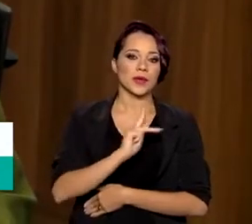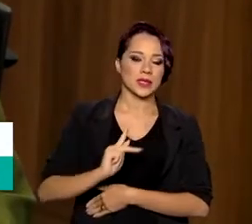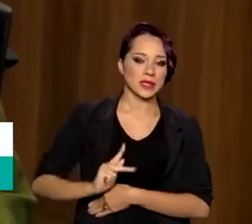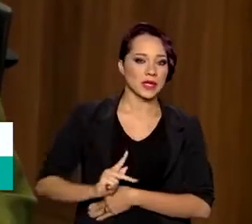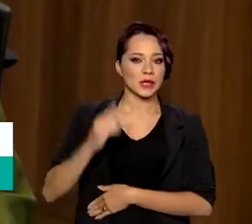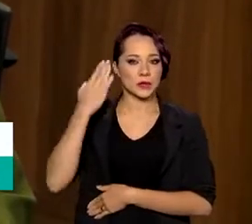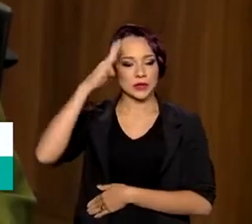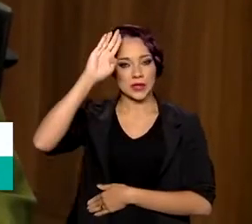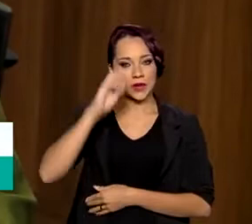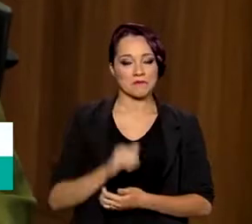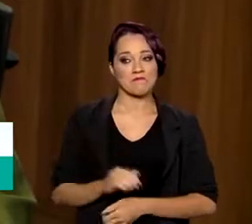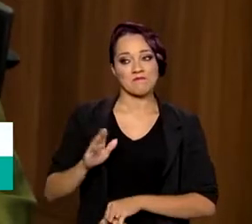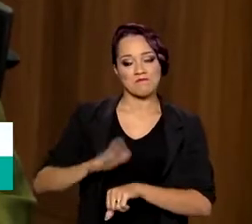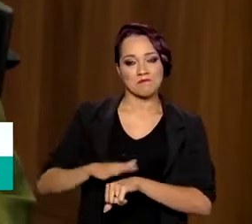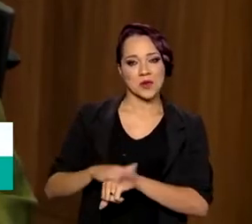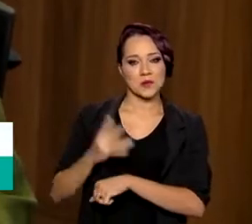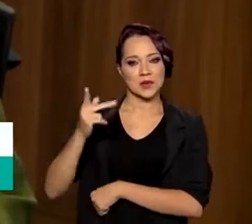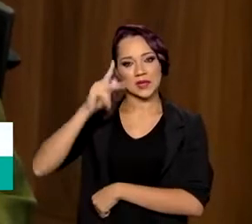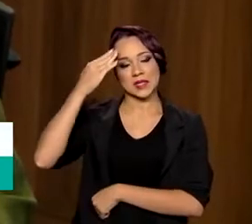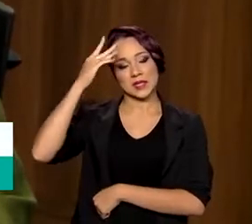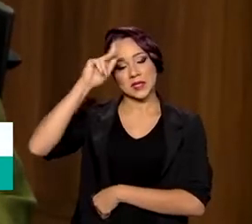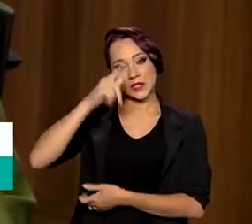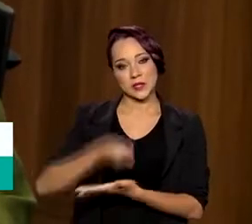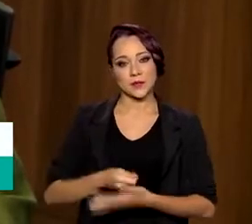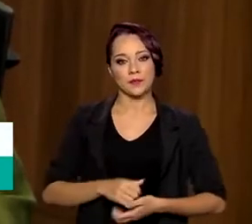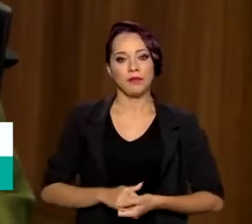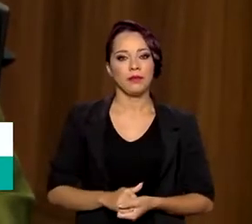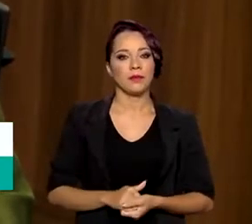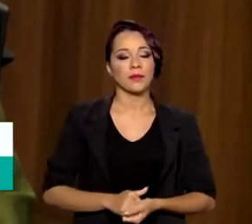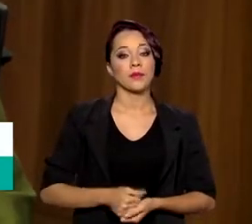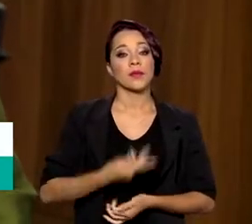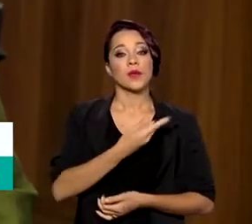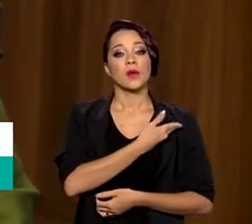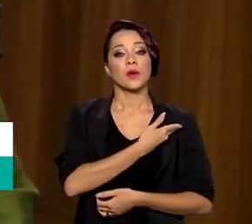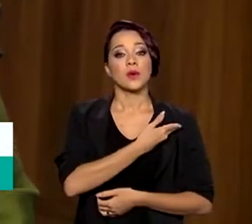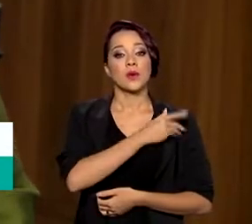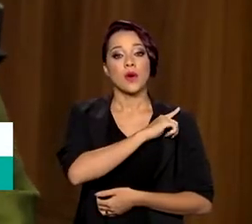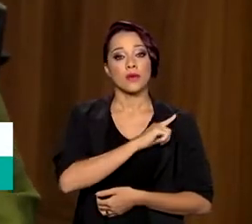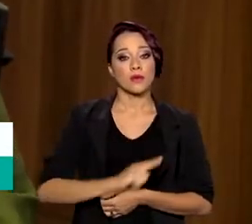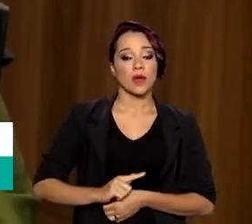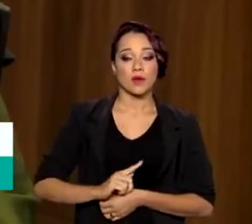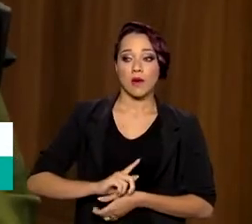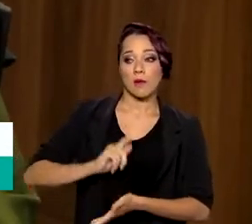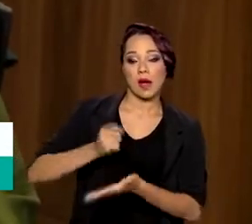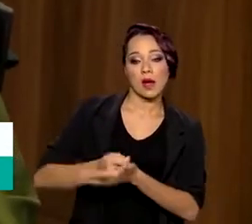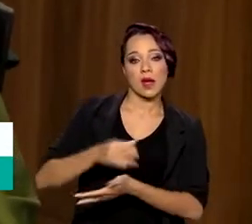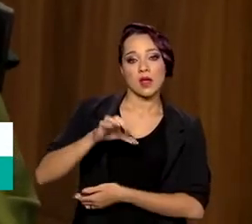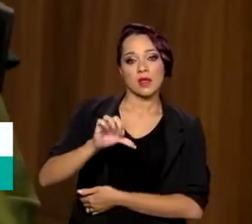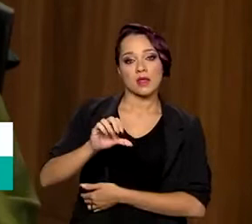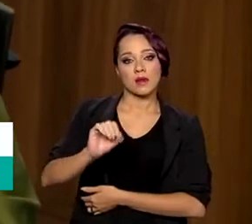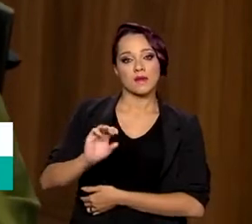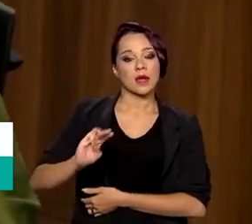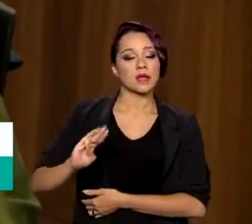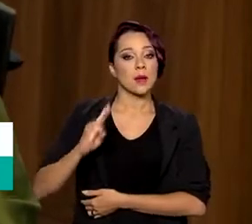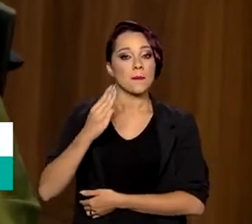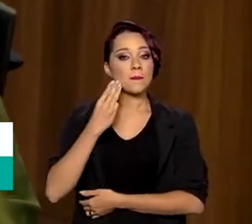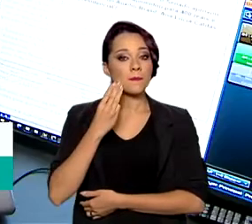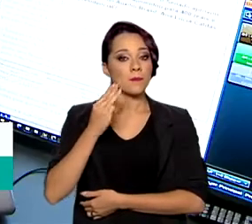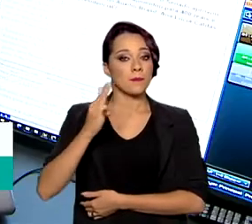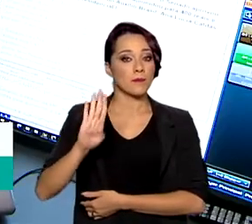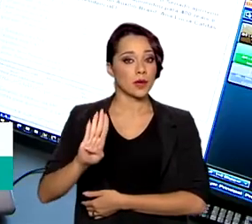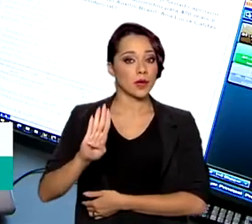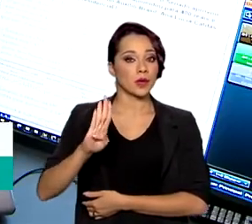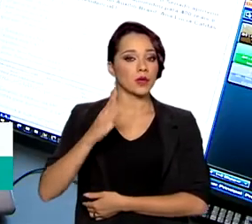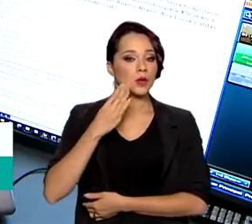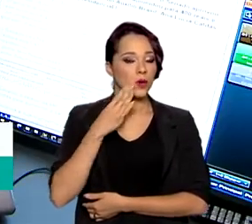né, Jair Bolsonaro, ele que decide. E o governo vai desembolsar, então, 90 bilhões de reais por ano com